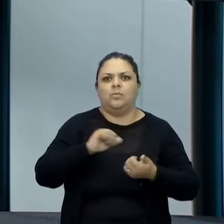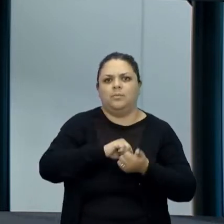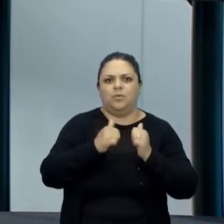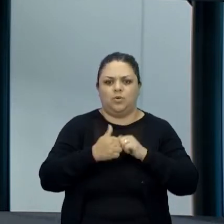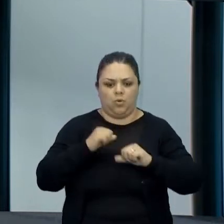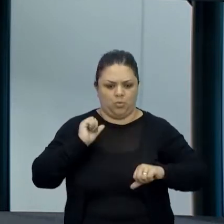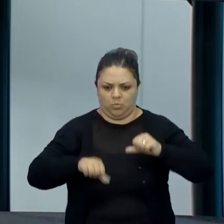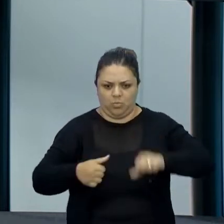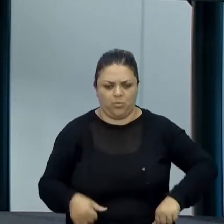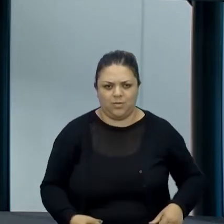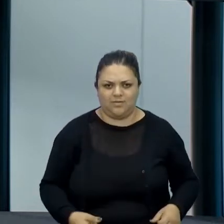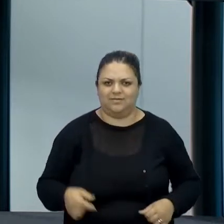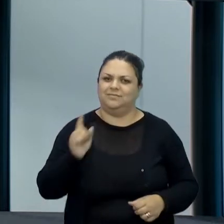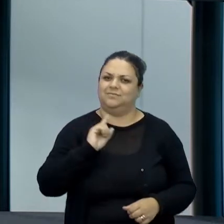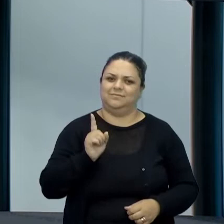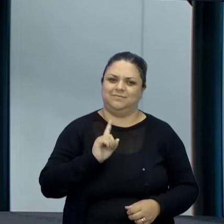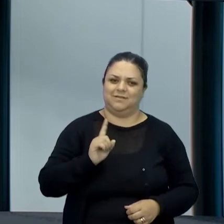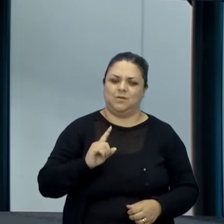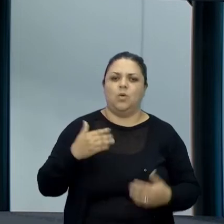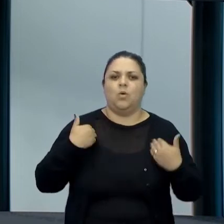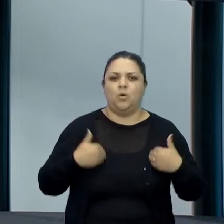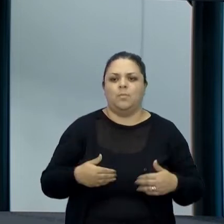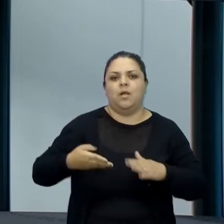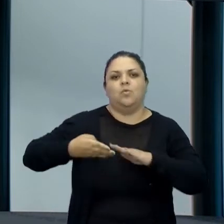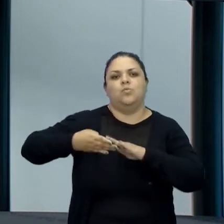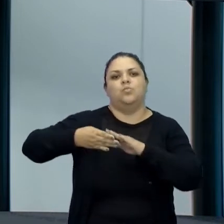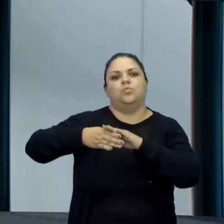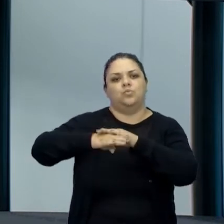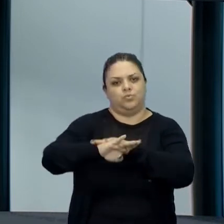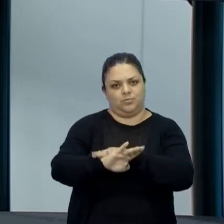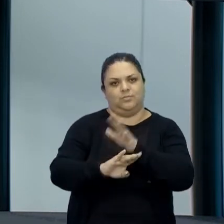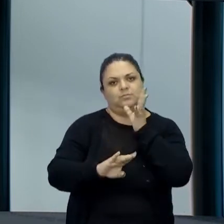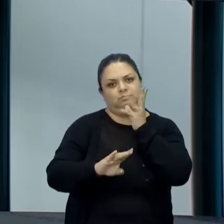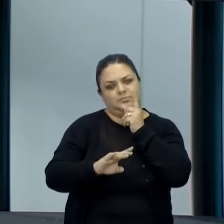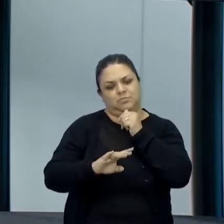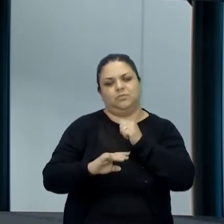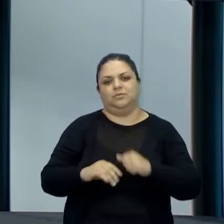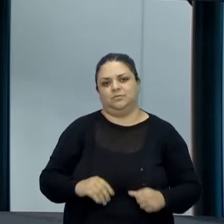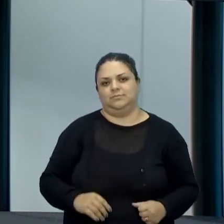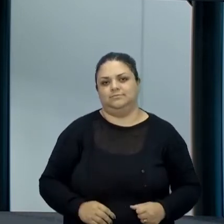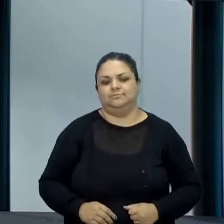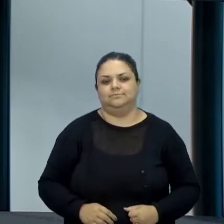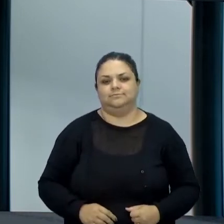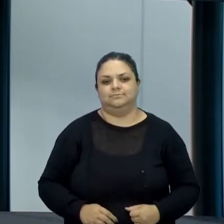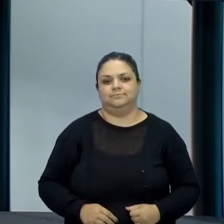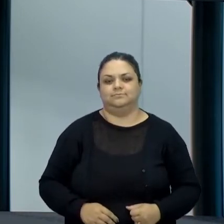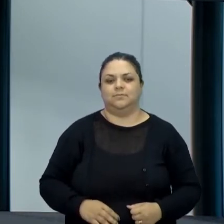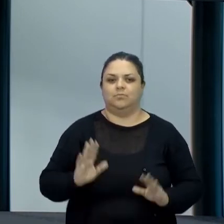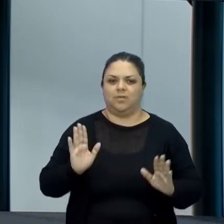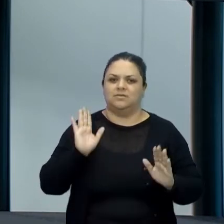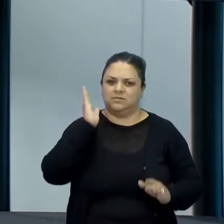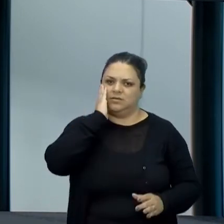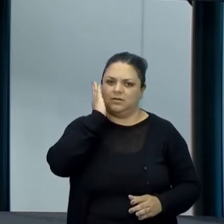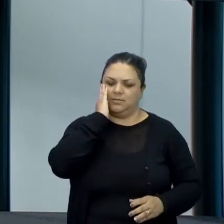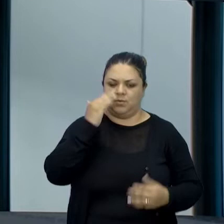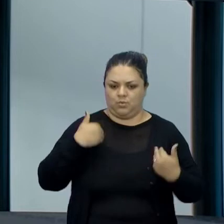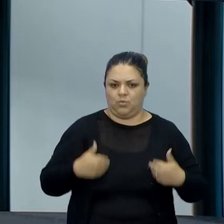mutação? Não. A gente sabe que o nosso corpo se adapta de acordo com as situações ali a qual ele